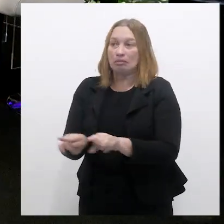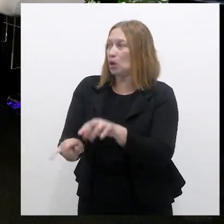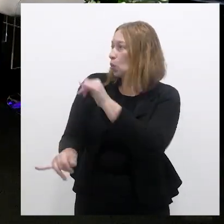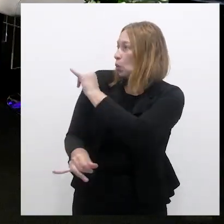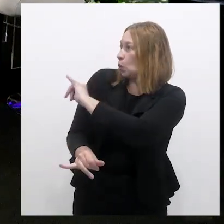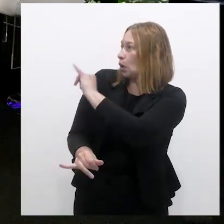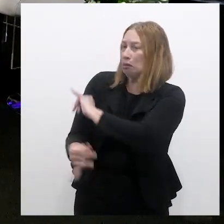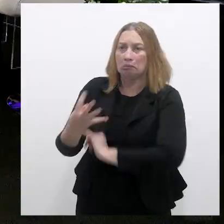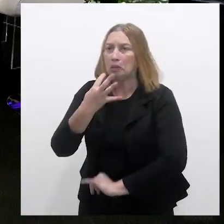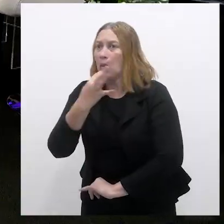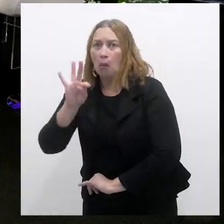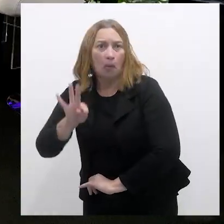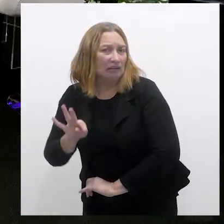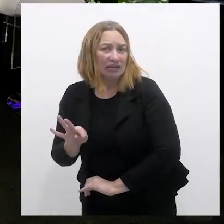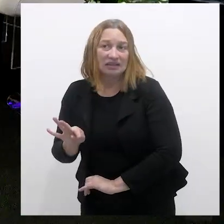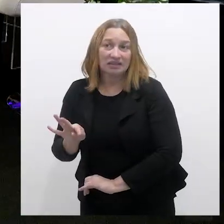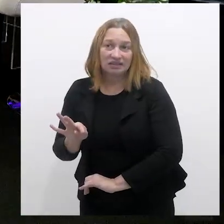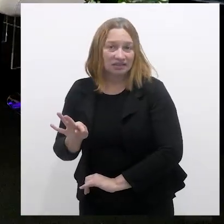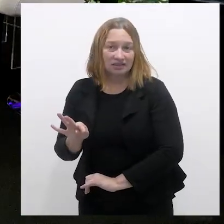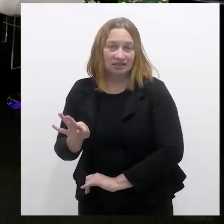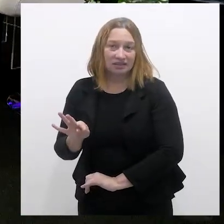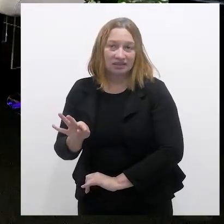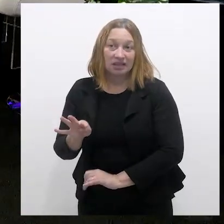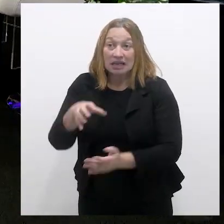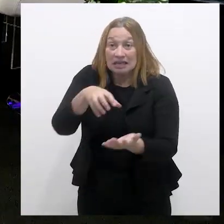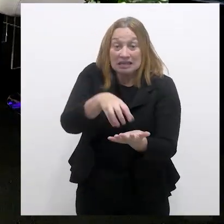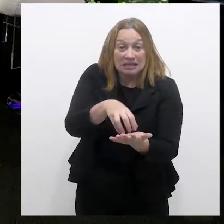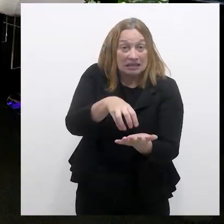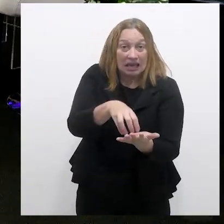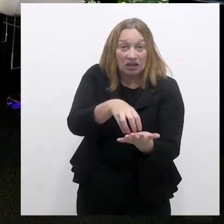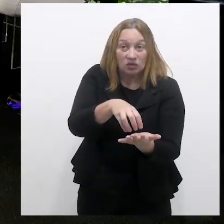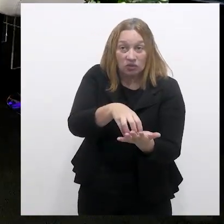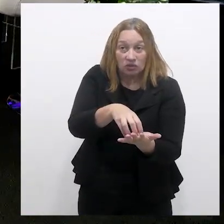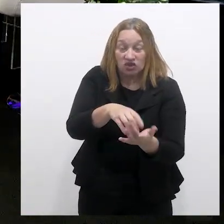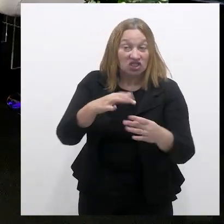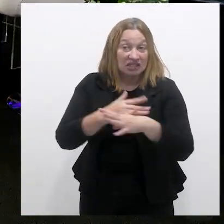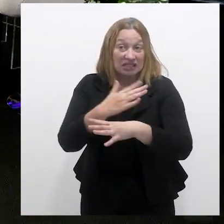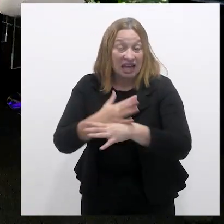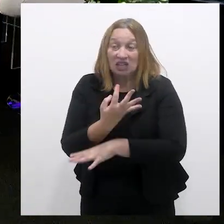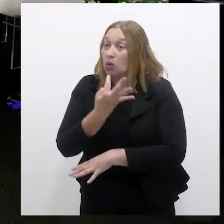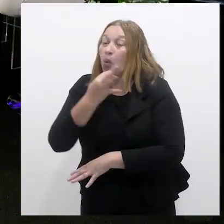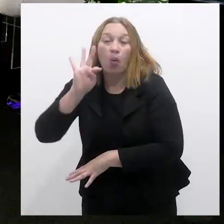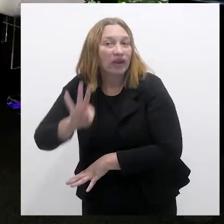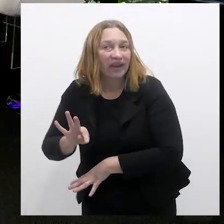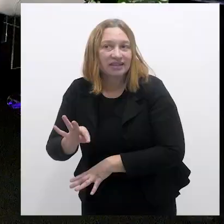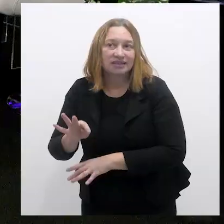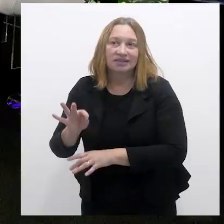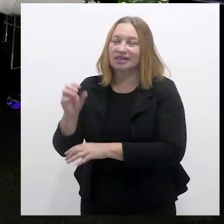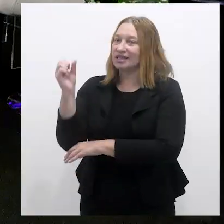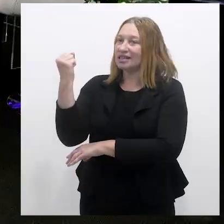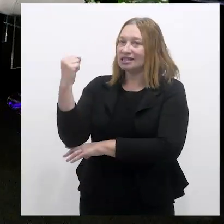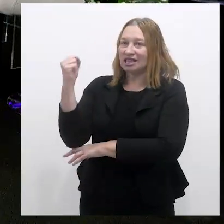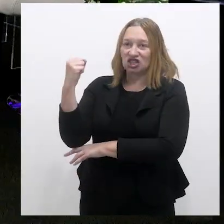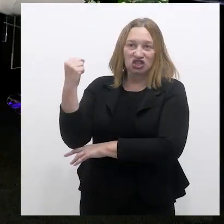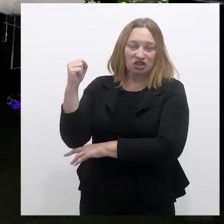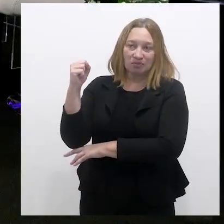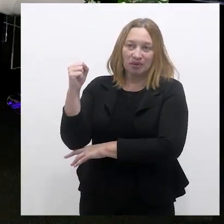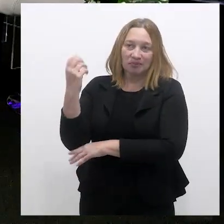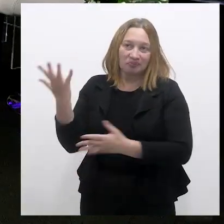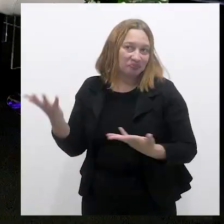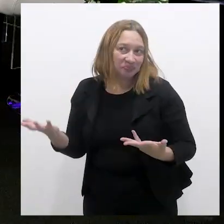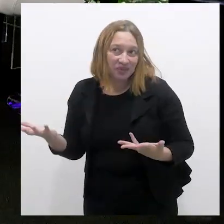vezes um carioca também. Aqueles dos grandes centros não conhecem. É verdade. E é um Brasil fantástico, é um